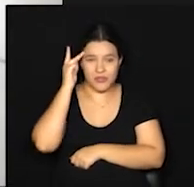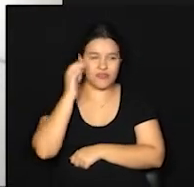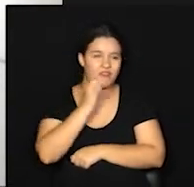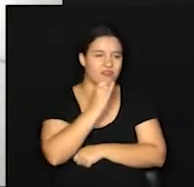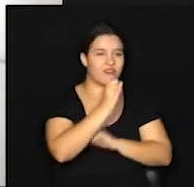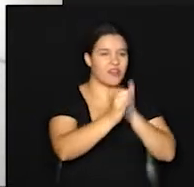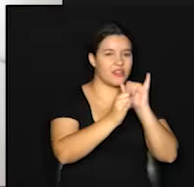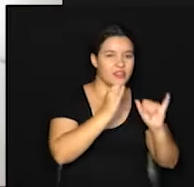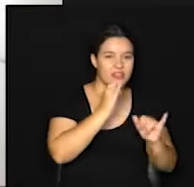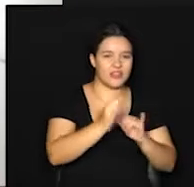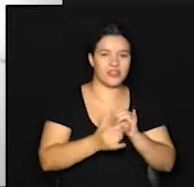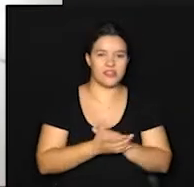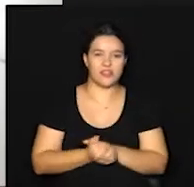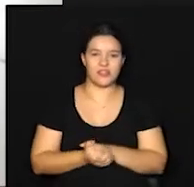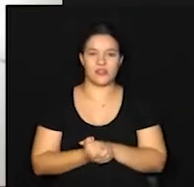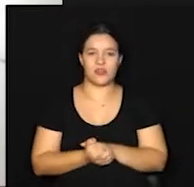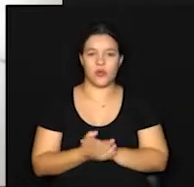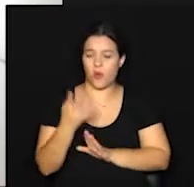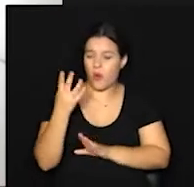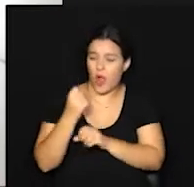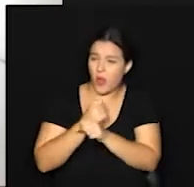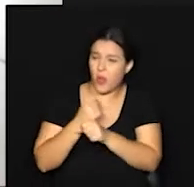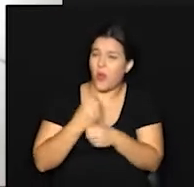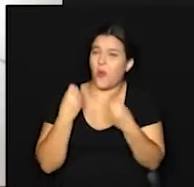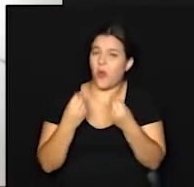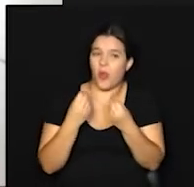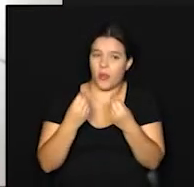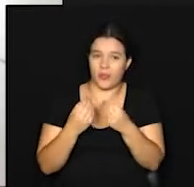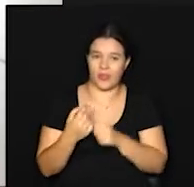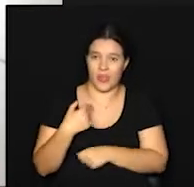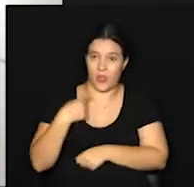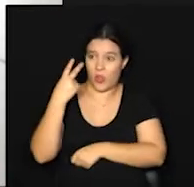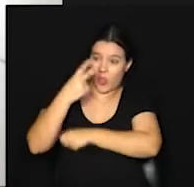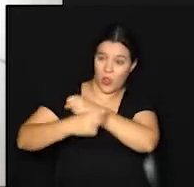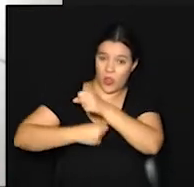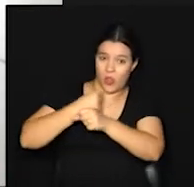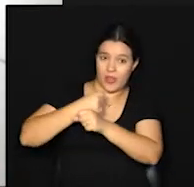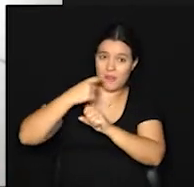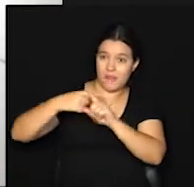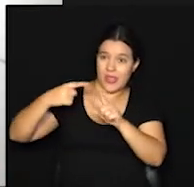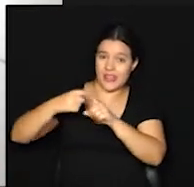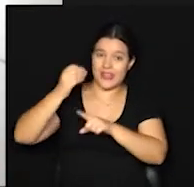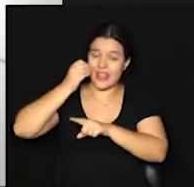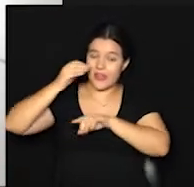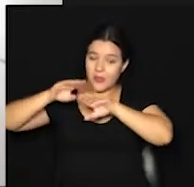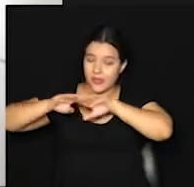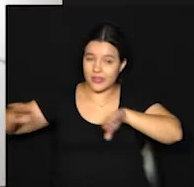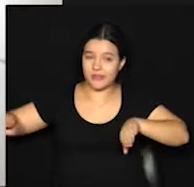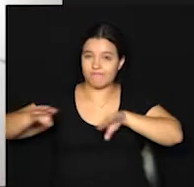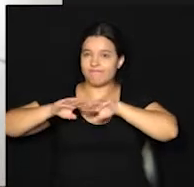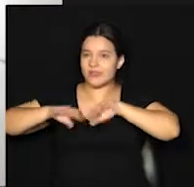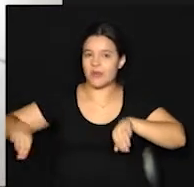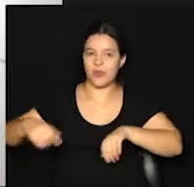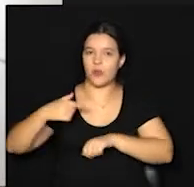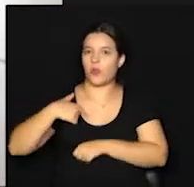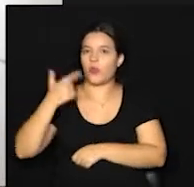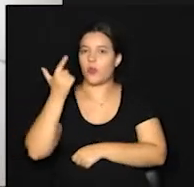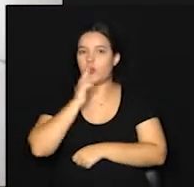falava, não, mas como é que você ficou 4 anos? Eu falei assim, cara, eu fiquei 2 anos e meio tentando me separar, mas eu não conseguia. Sim.